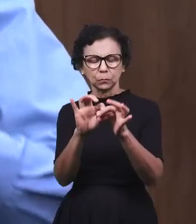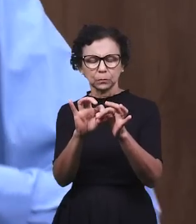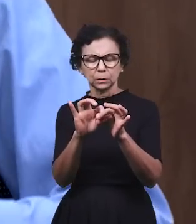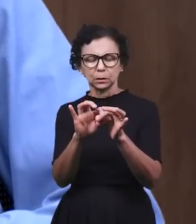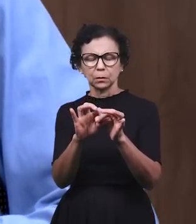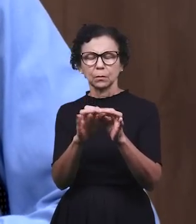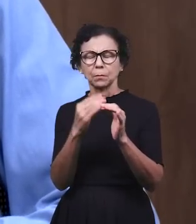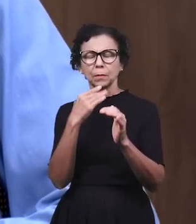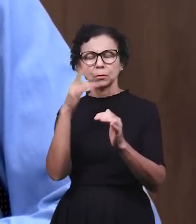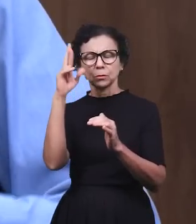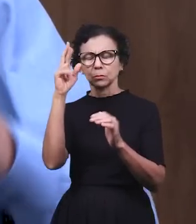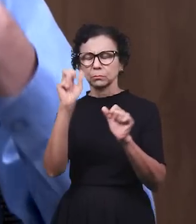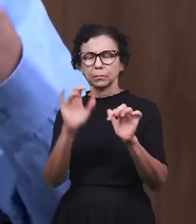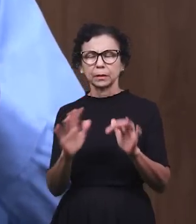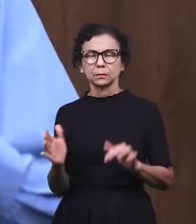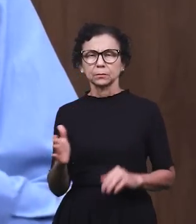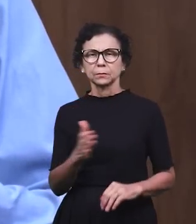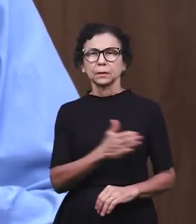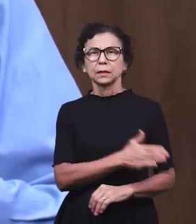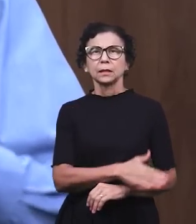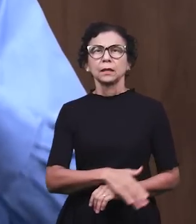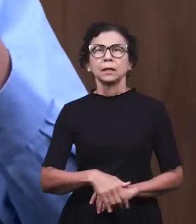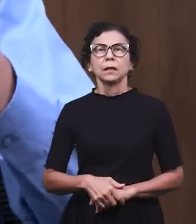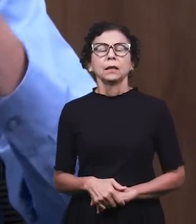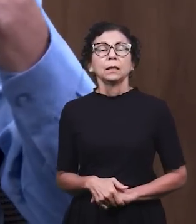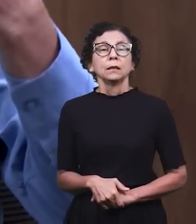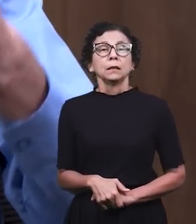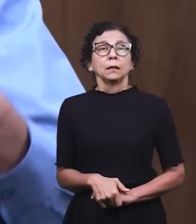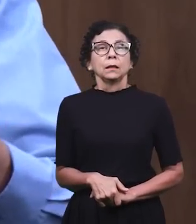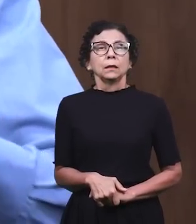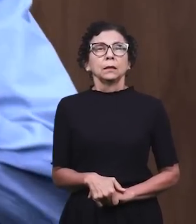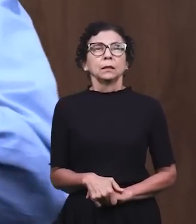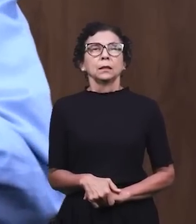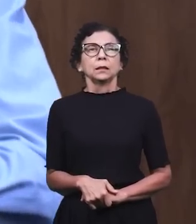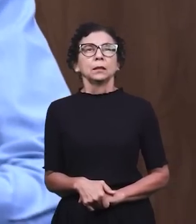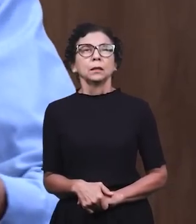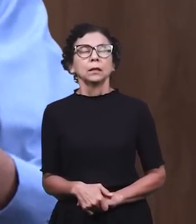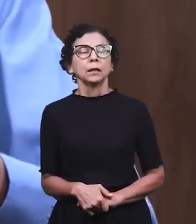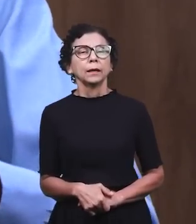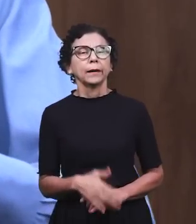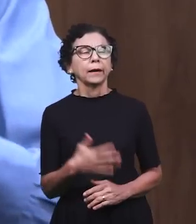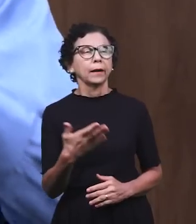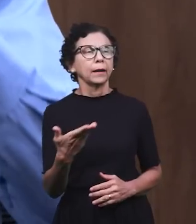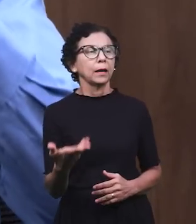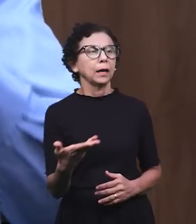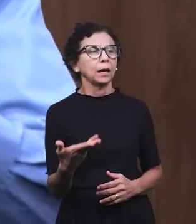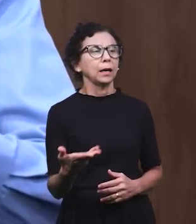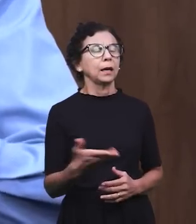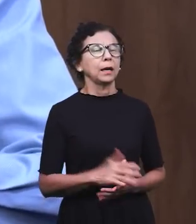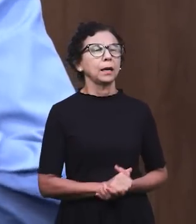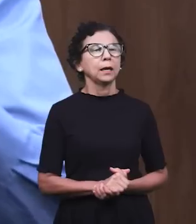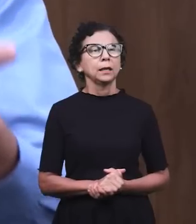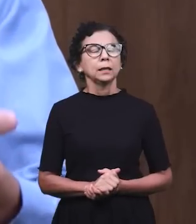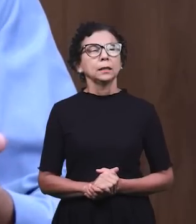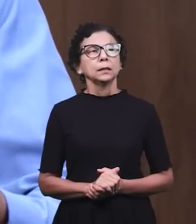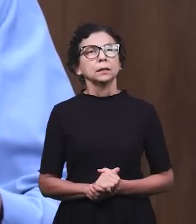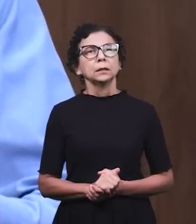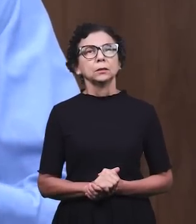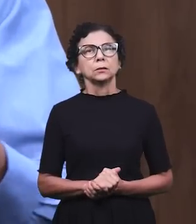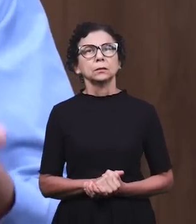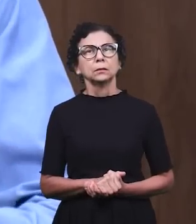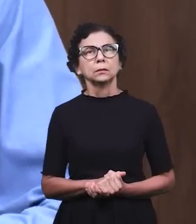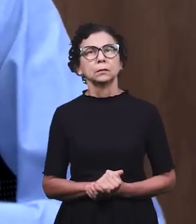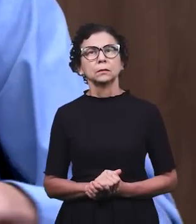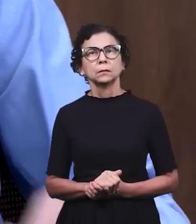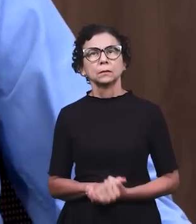até falou sobre que a bênção apostólica pode ser também por um diaconato, né? Ela não é exclusiva, então,